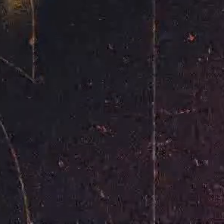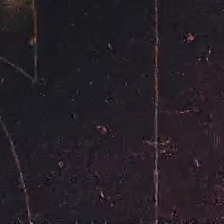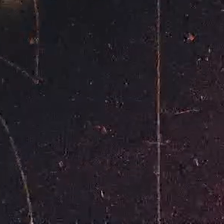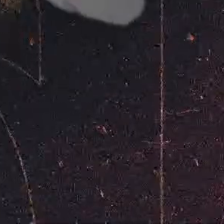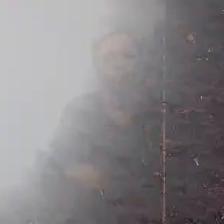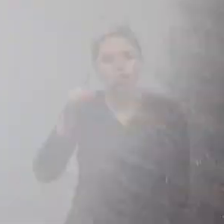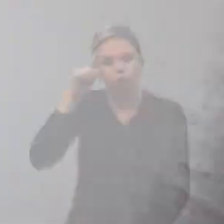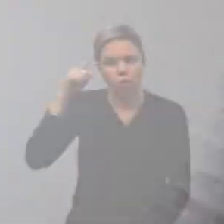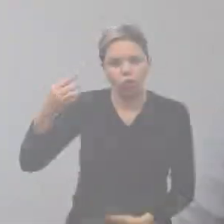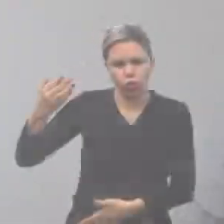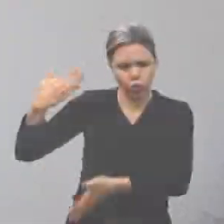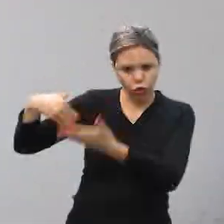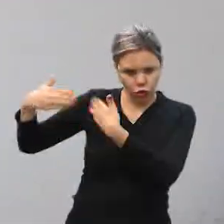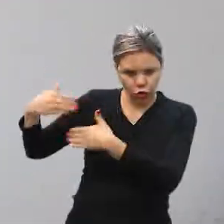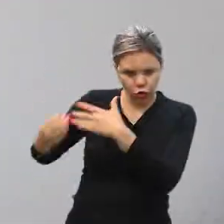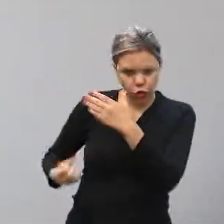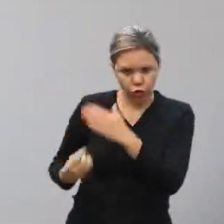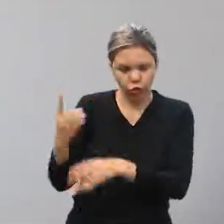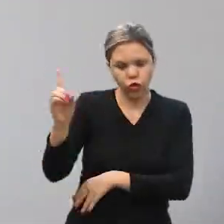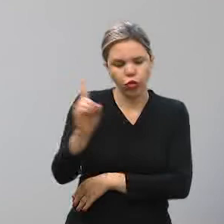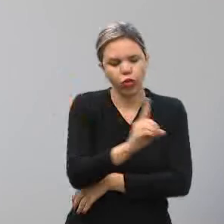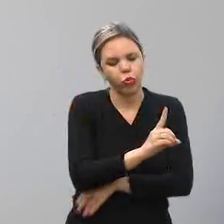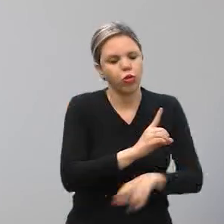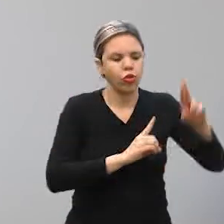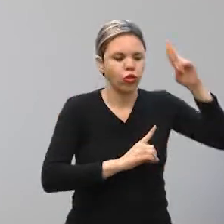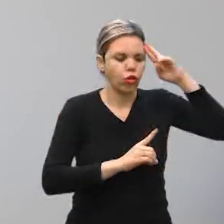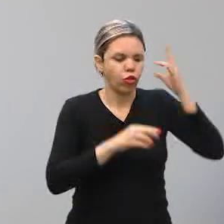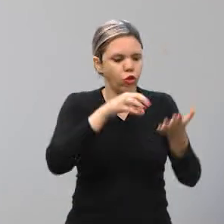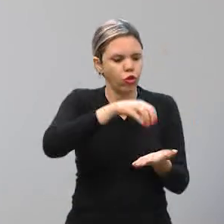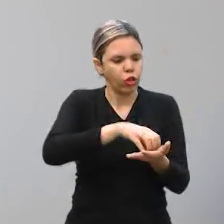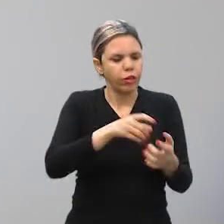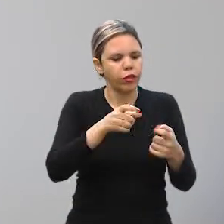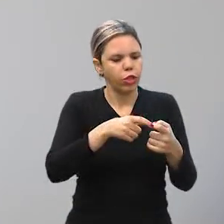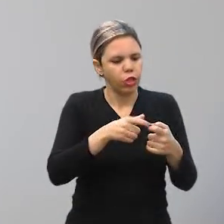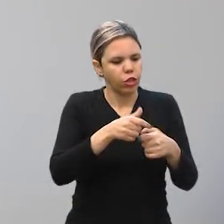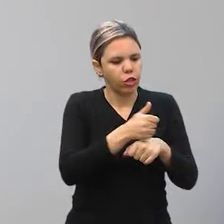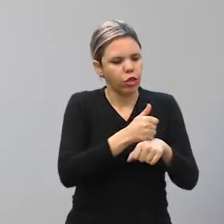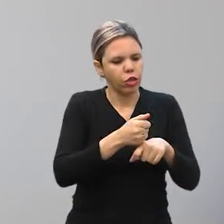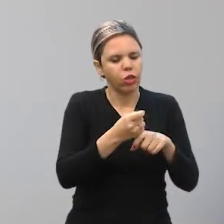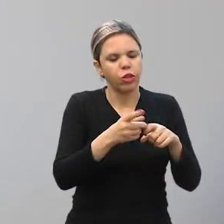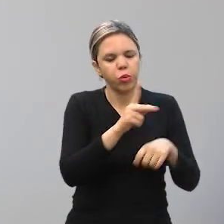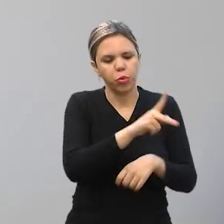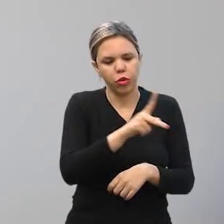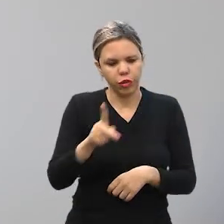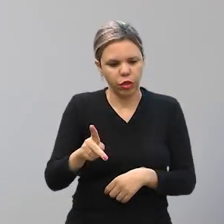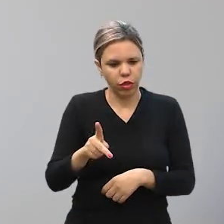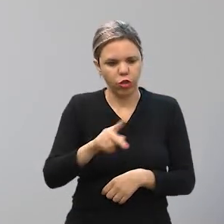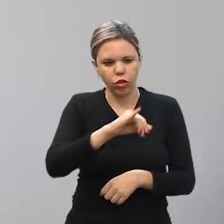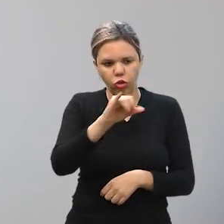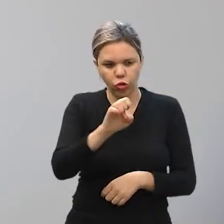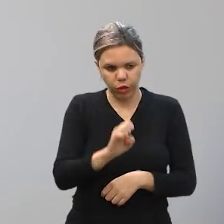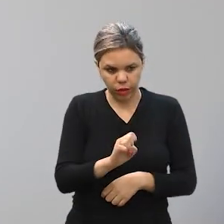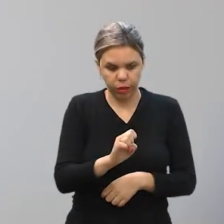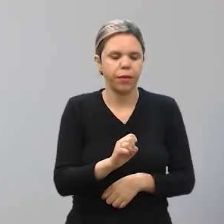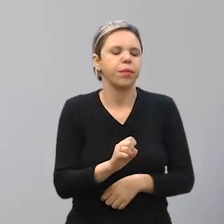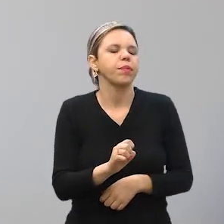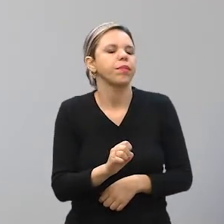Nesse dia, eu chego para o chefe do departamento de pediatria, professor José Martins